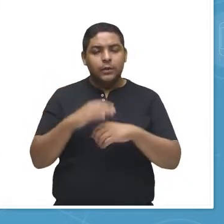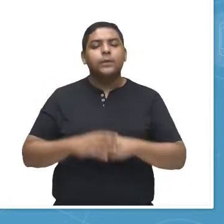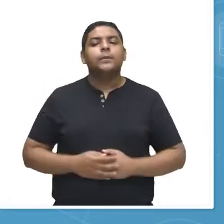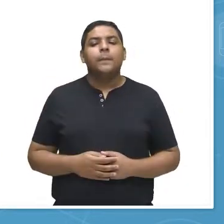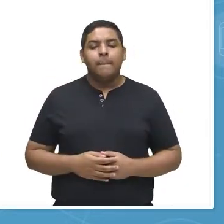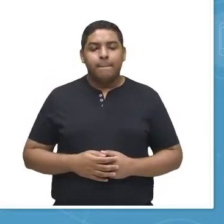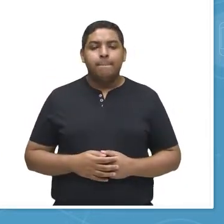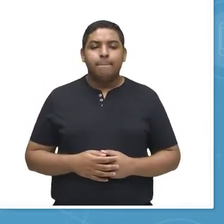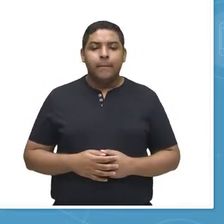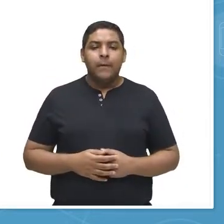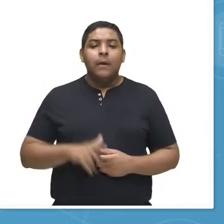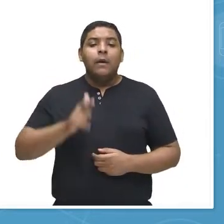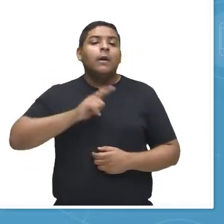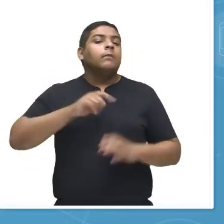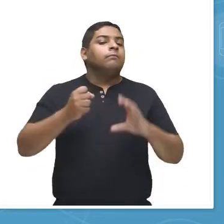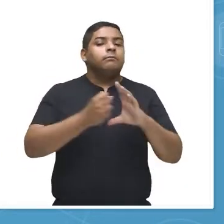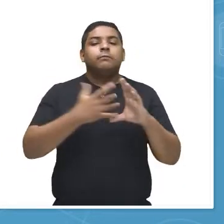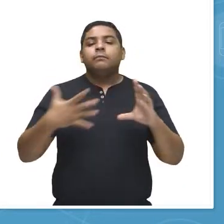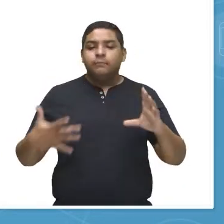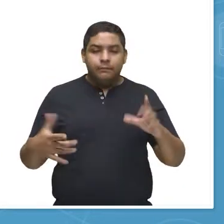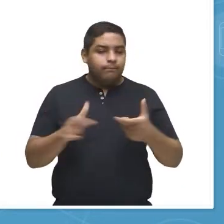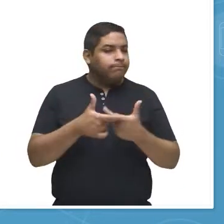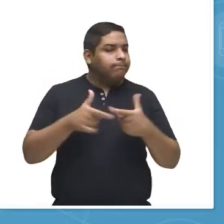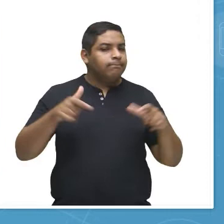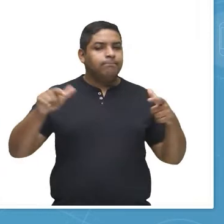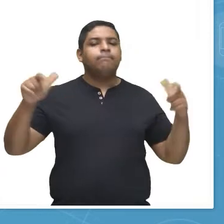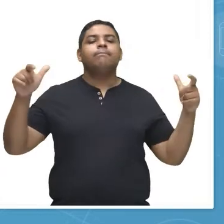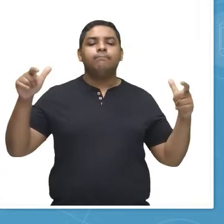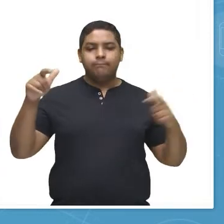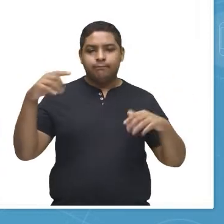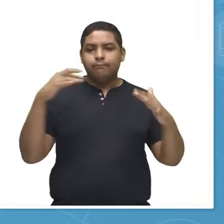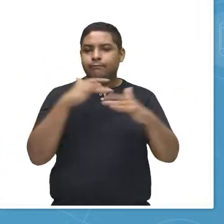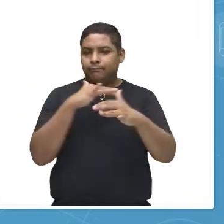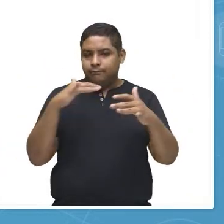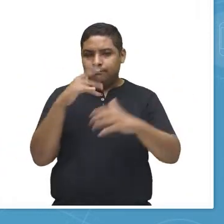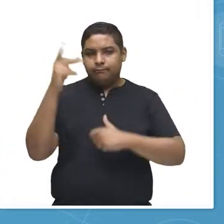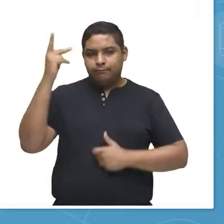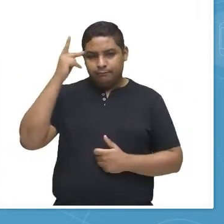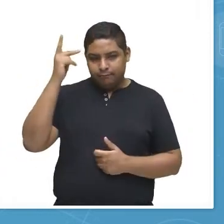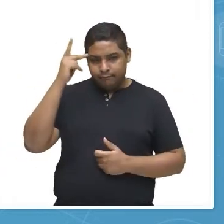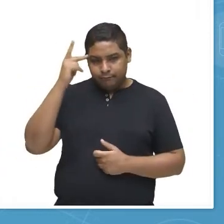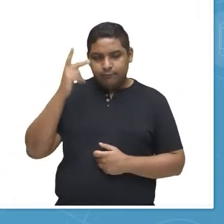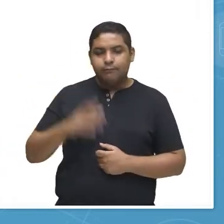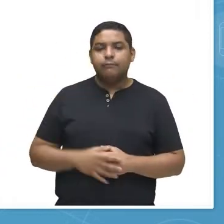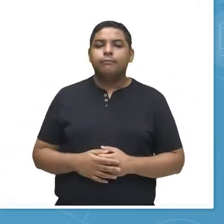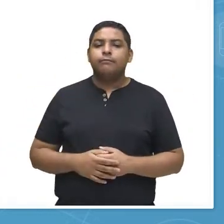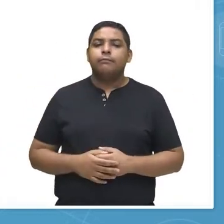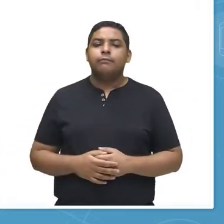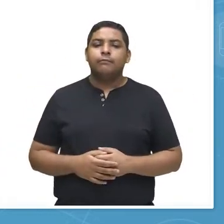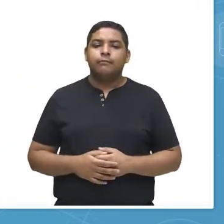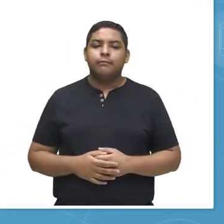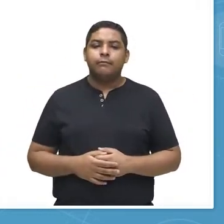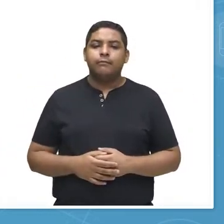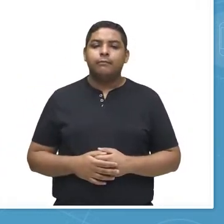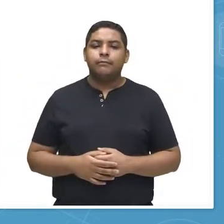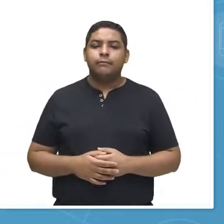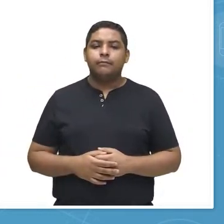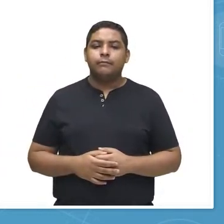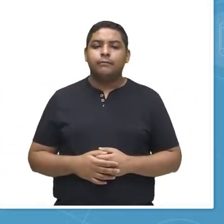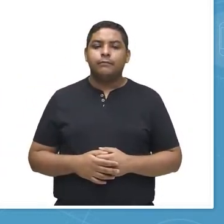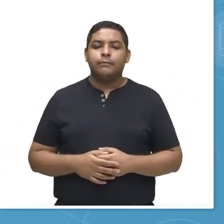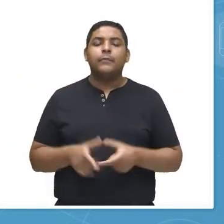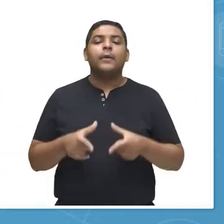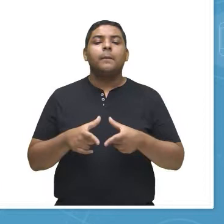tem caracterizado como uma grande metrópole nacional. A metrópole nacional, nossa capital federal,